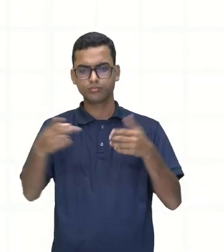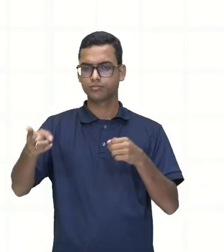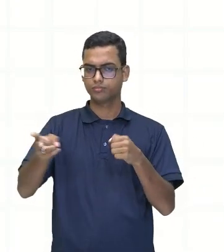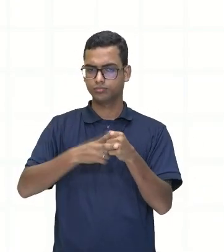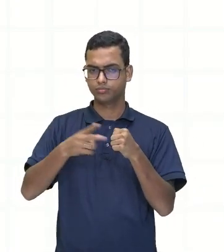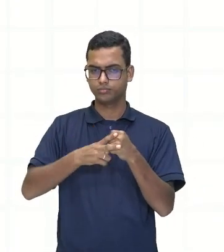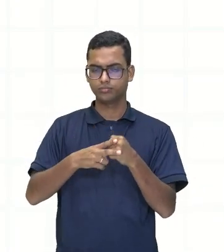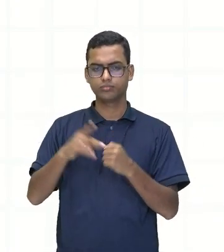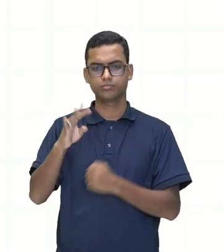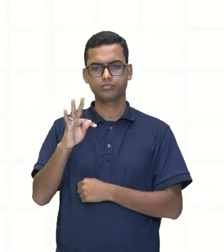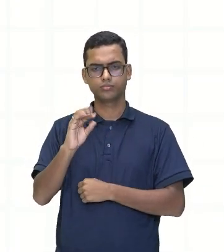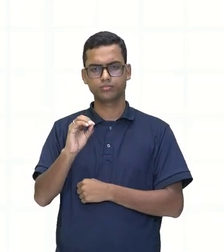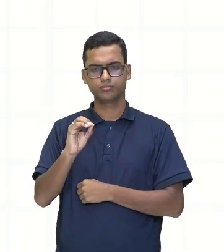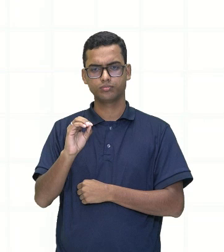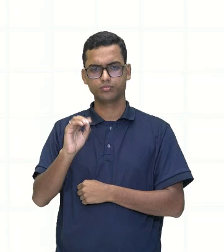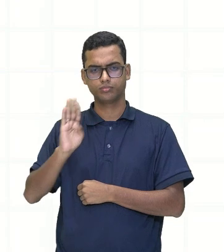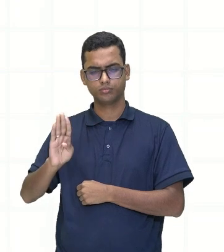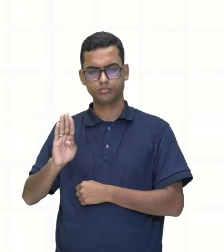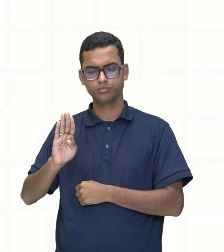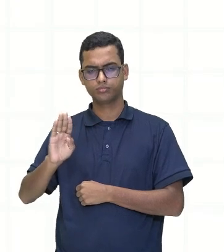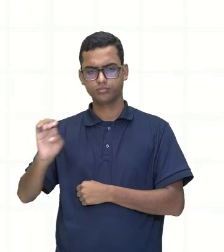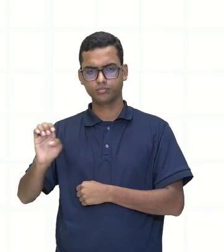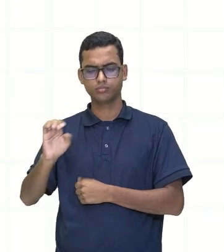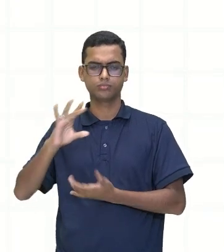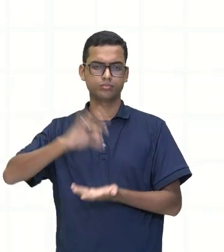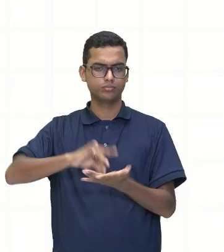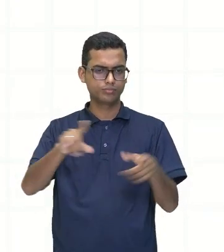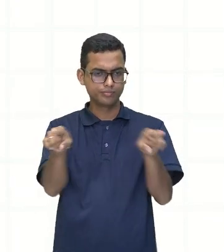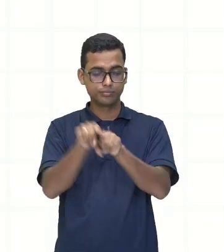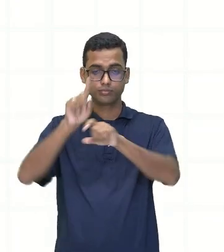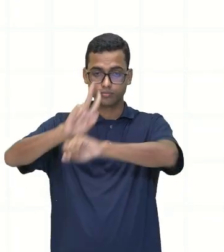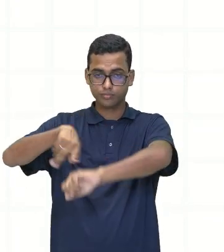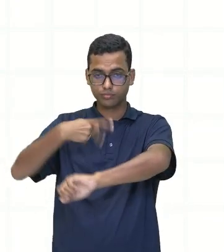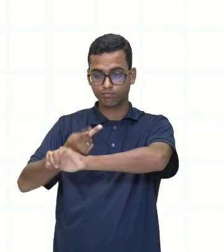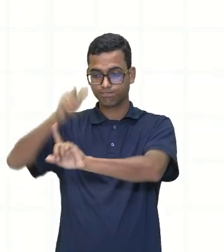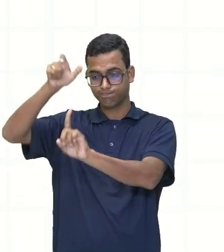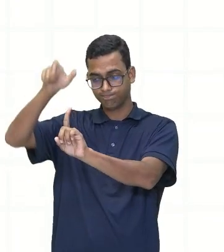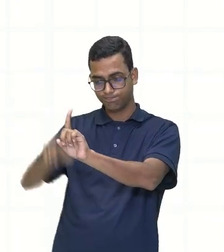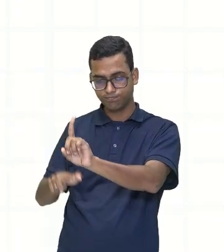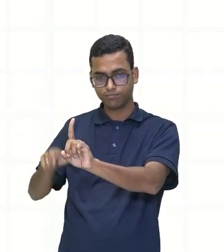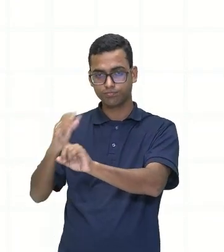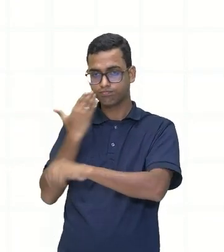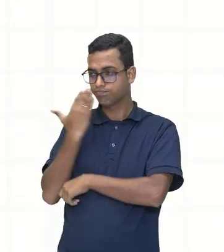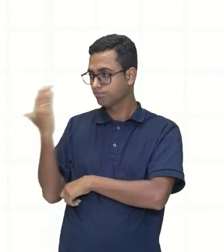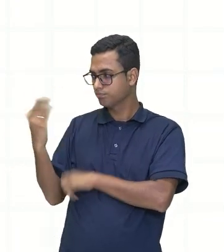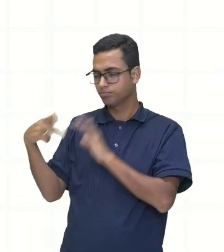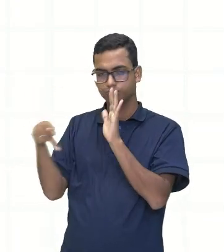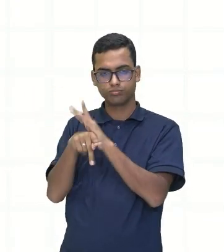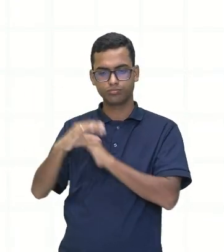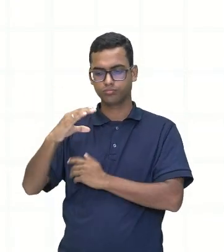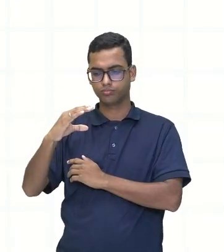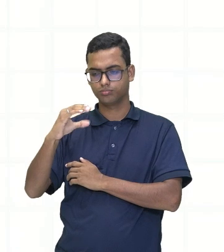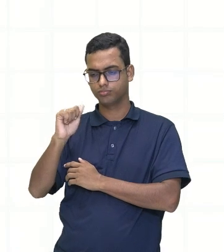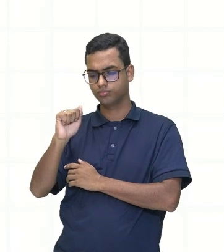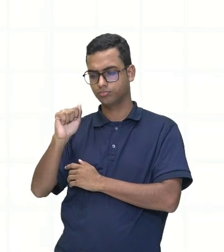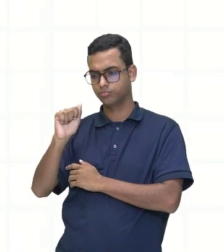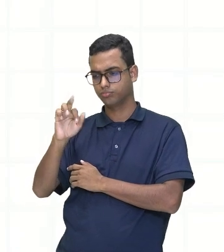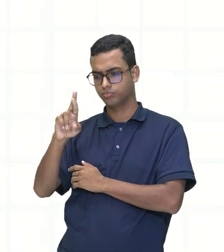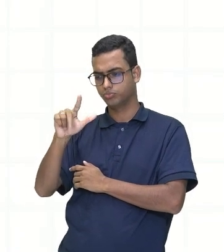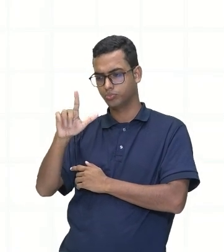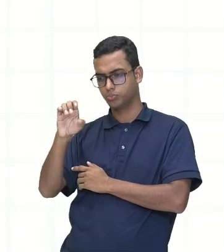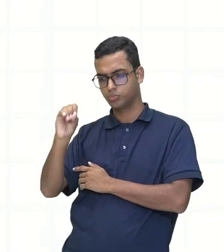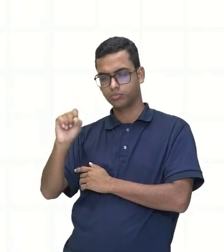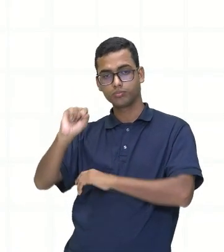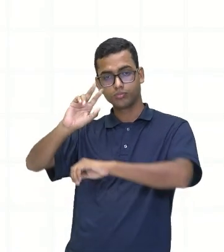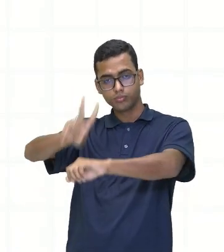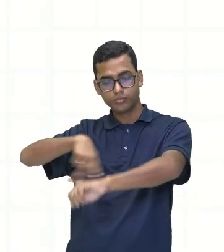be, depois o sujeito, que no caso é o Carlos, né? Em seguida